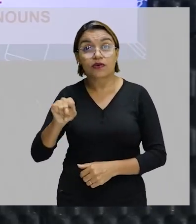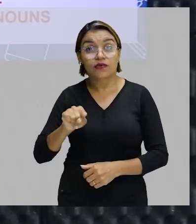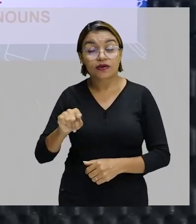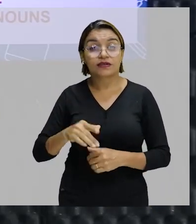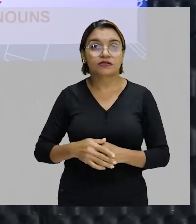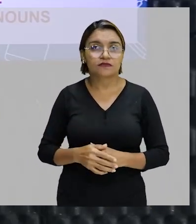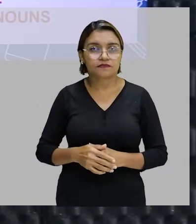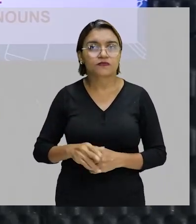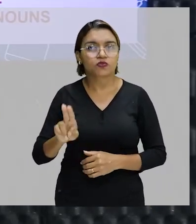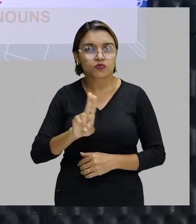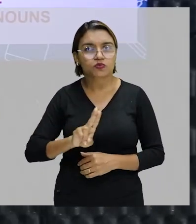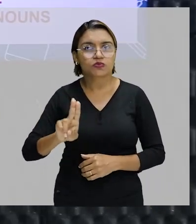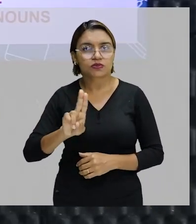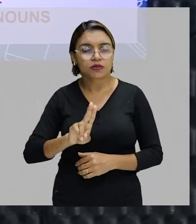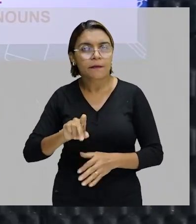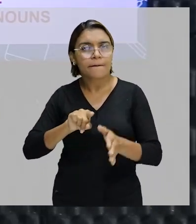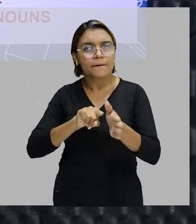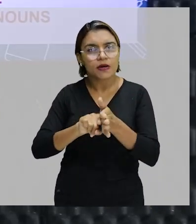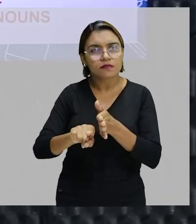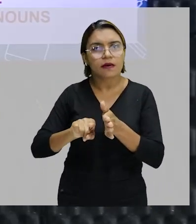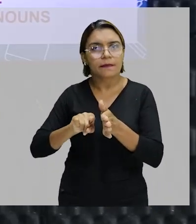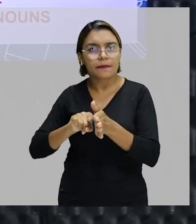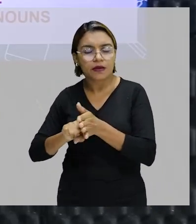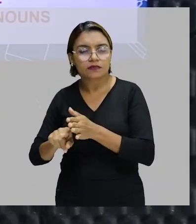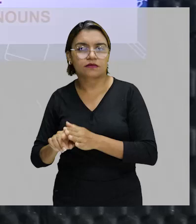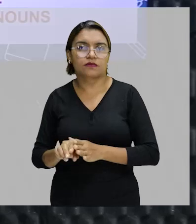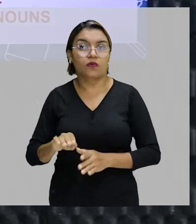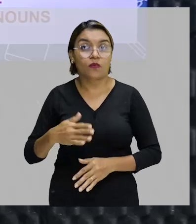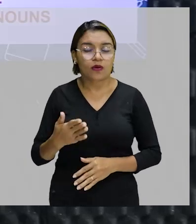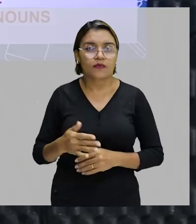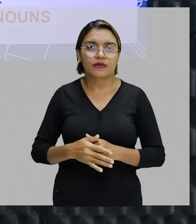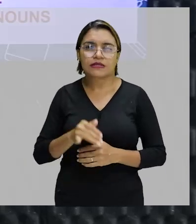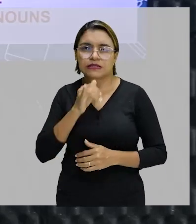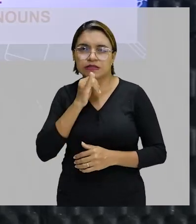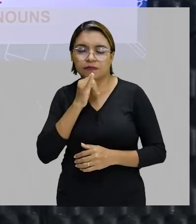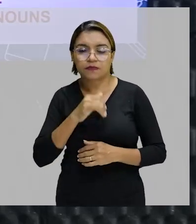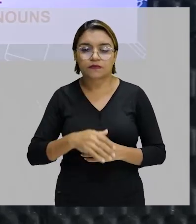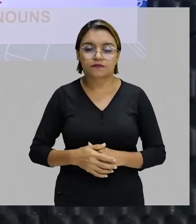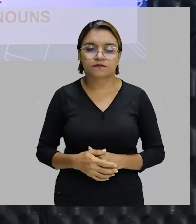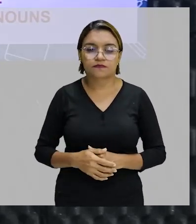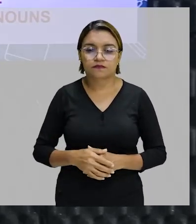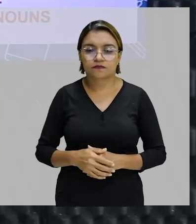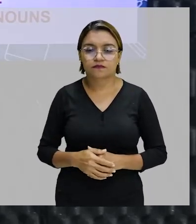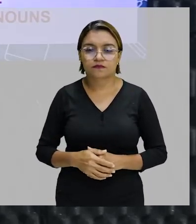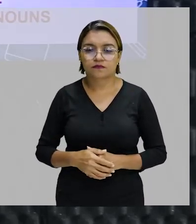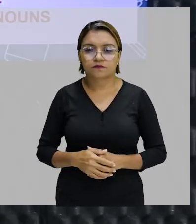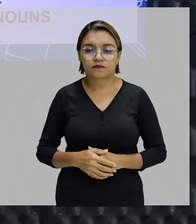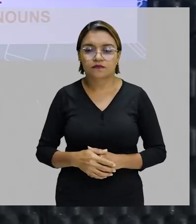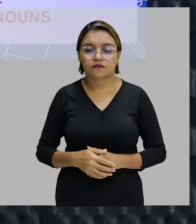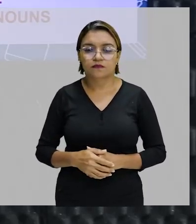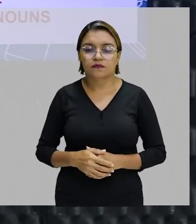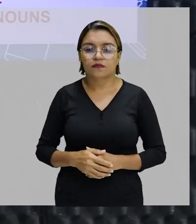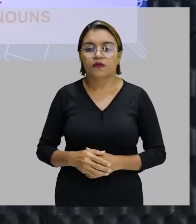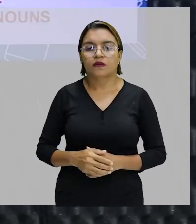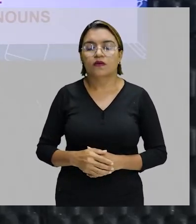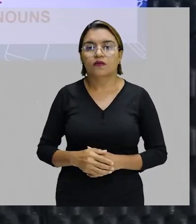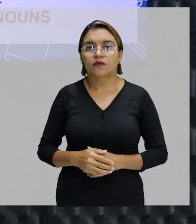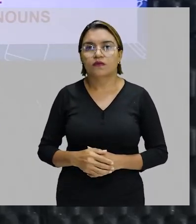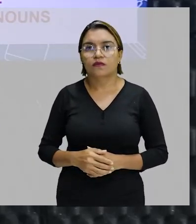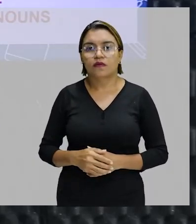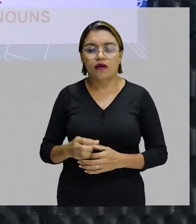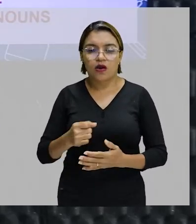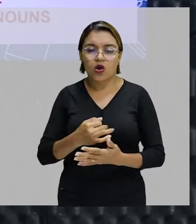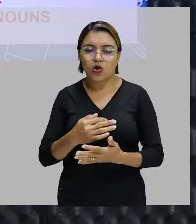palavras que nós utilizamos para fazer pergunta. Quais são elas, as mais frequentes? What, o que ou qual.